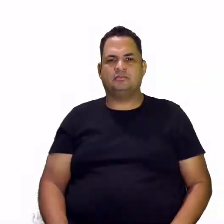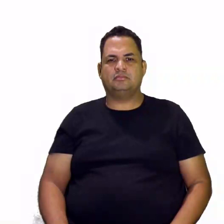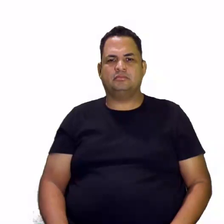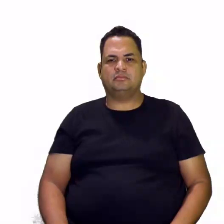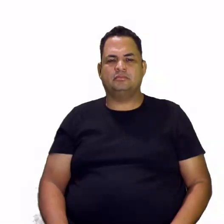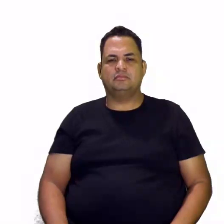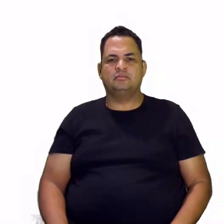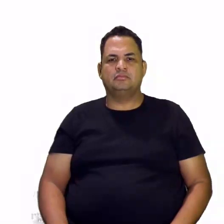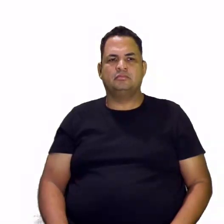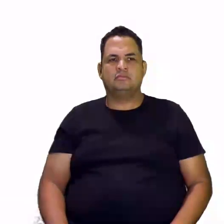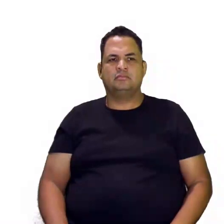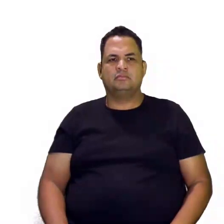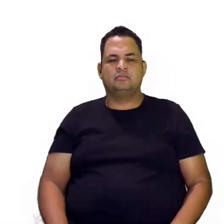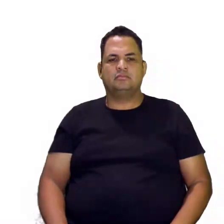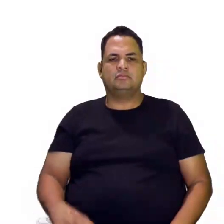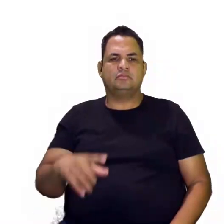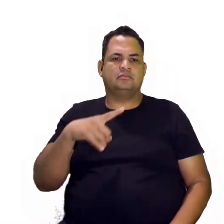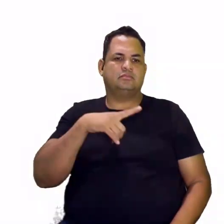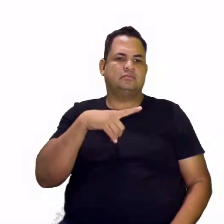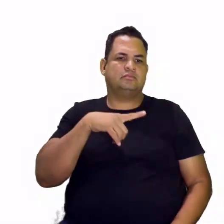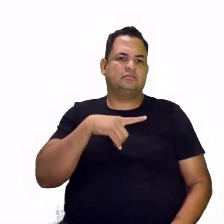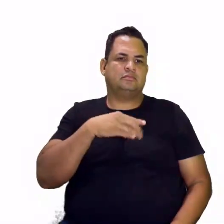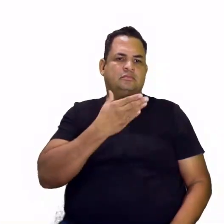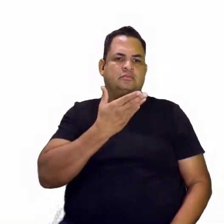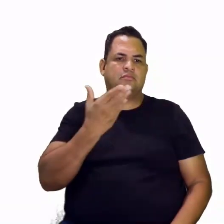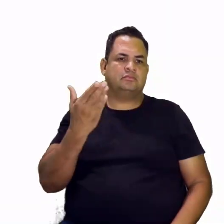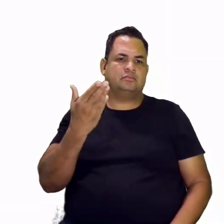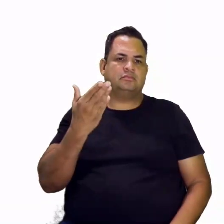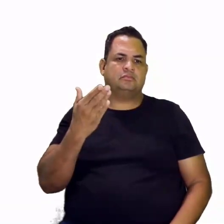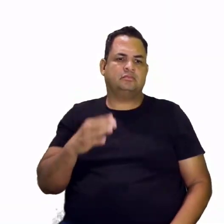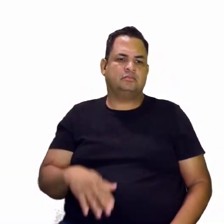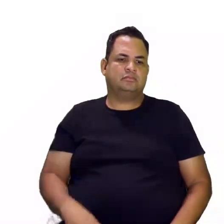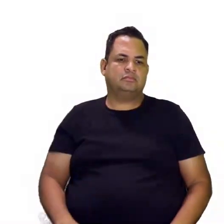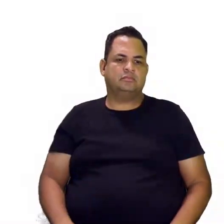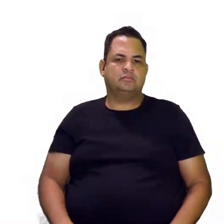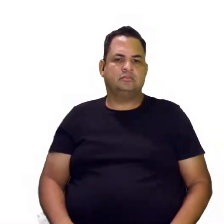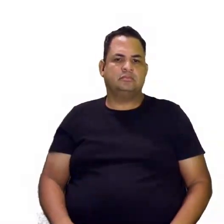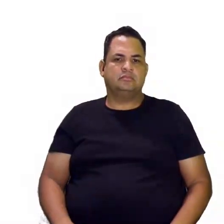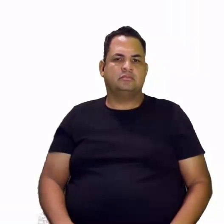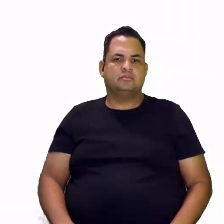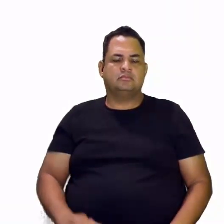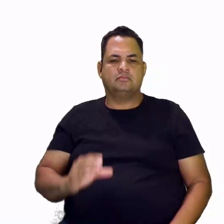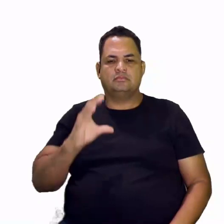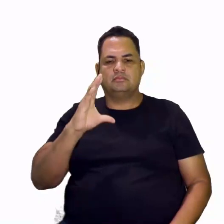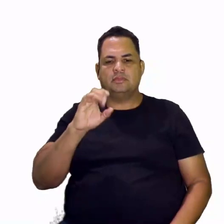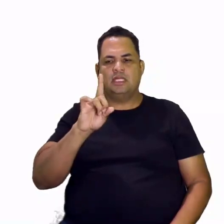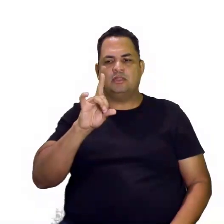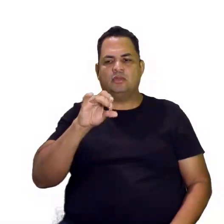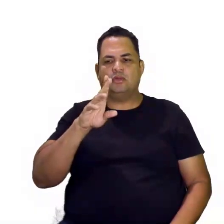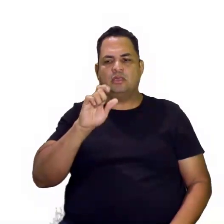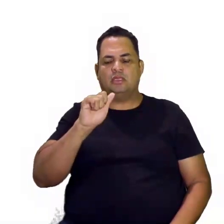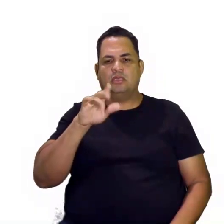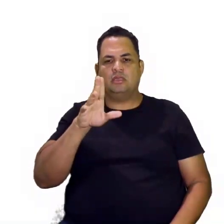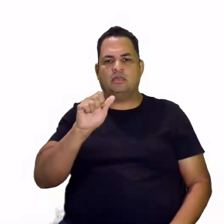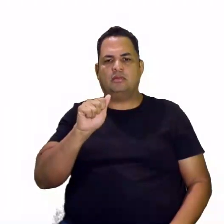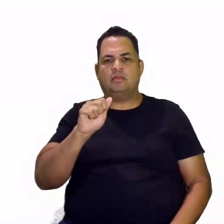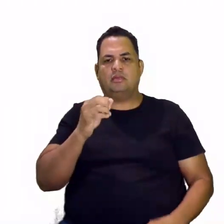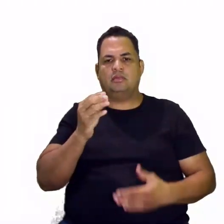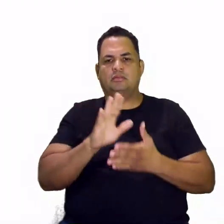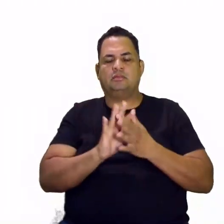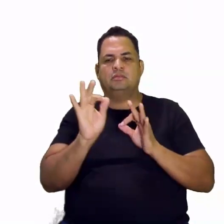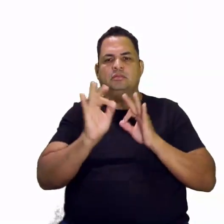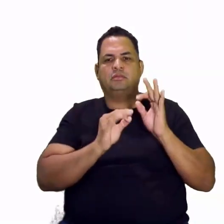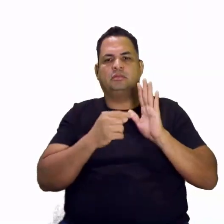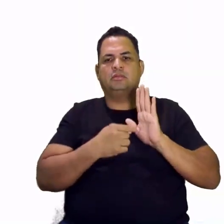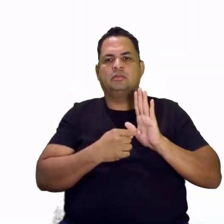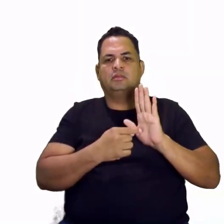E aí a gente tem aqui, ó, um cladograma representando essa questão, aqui no